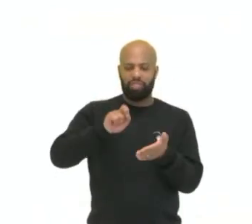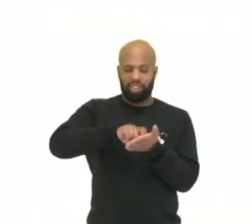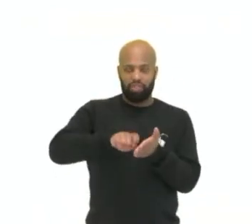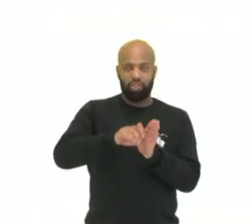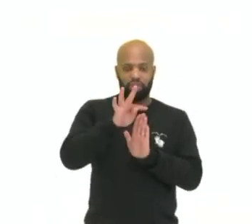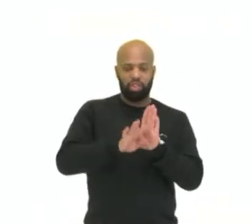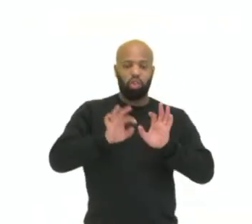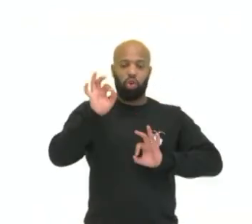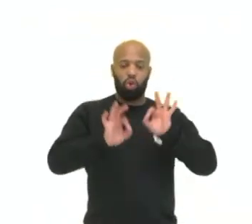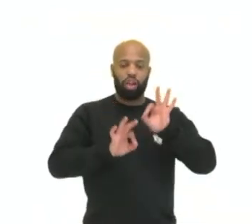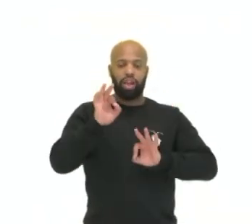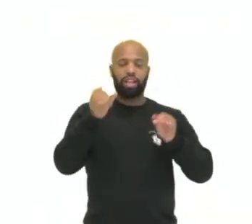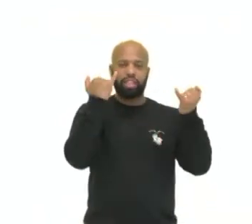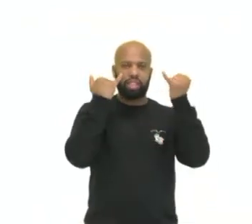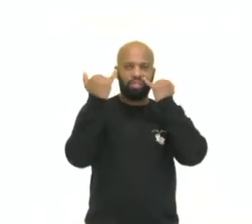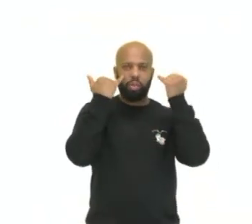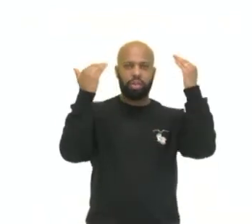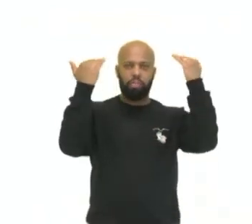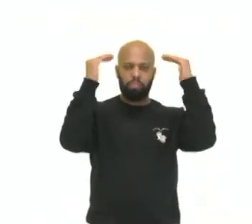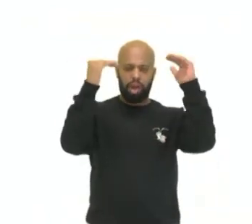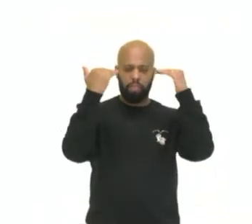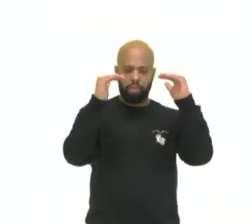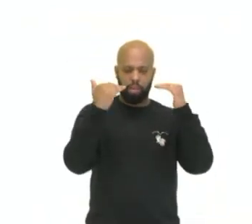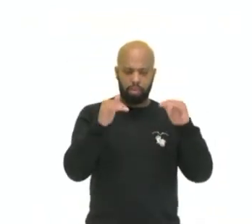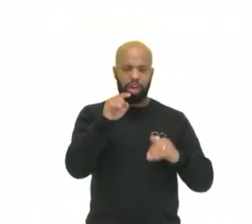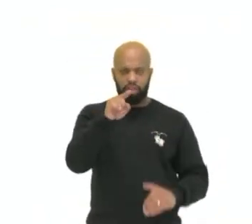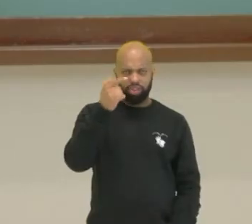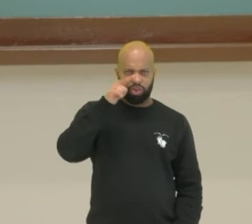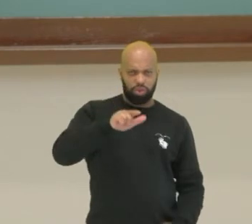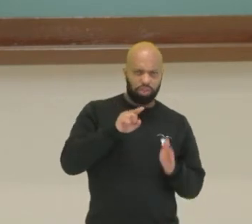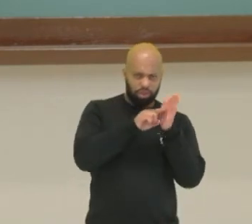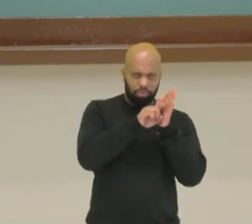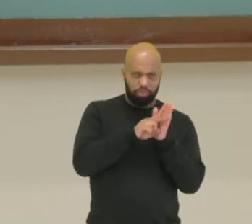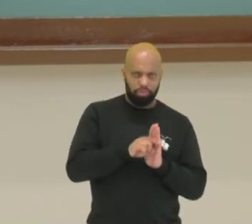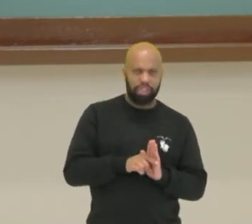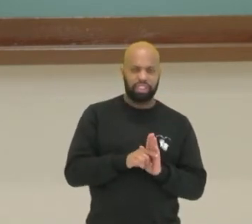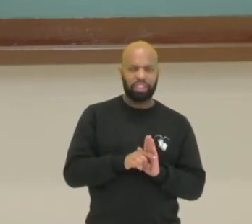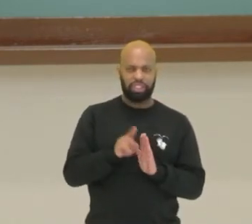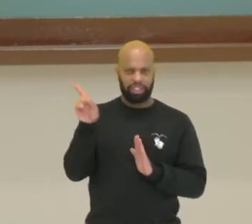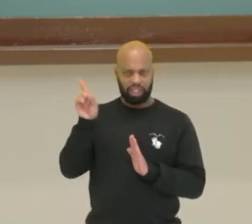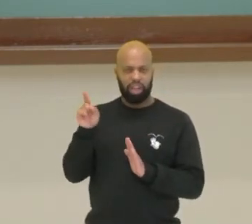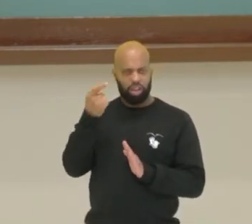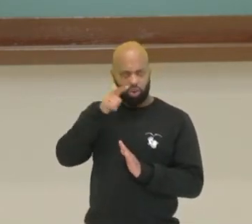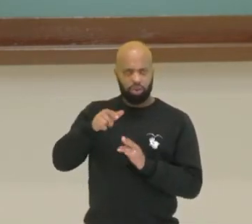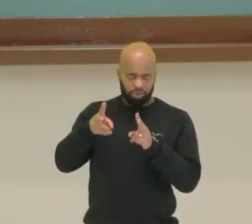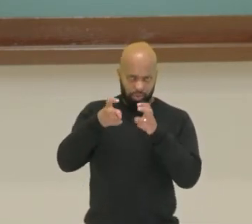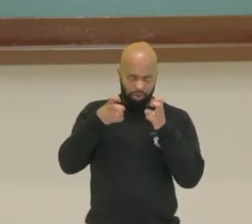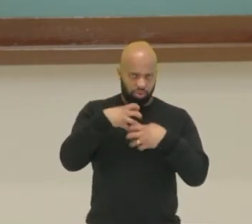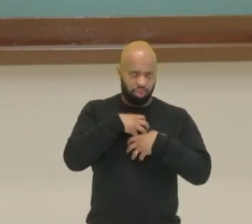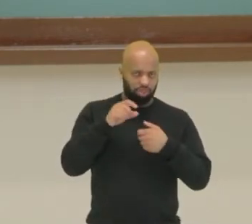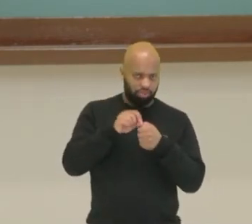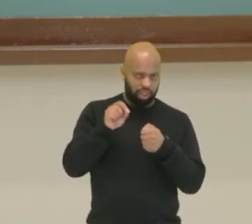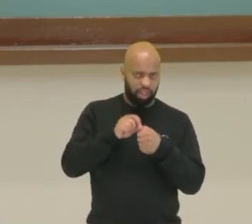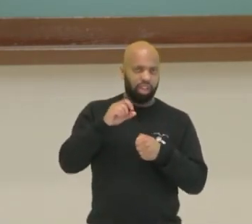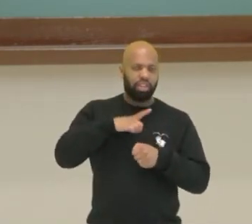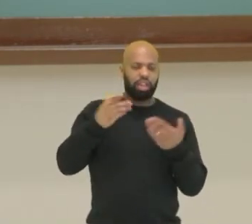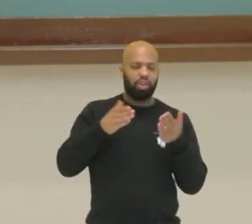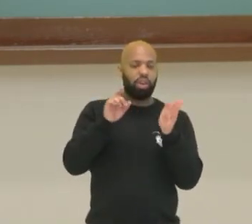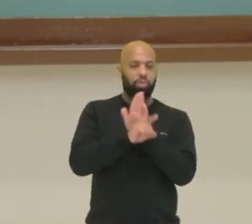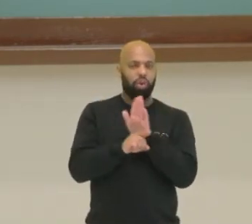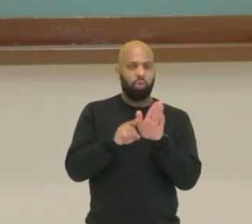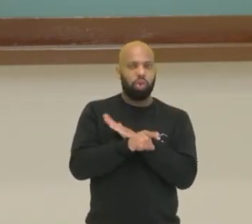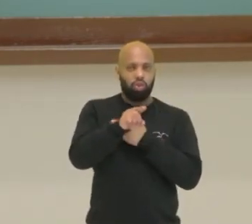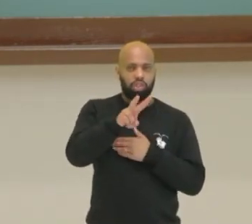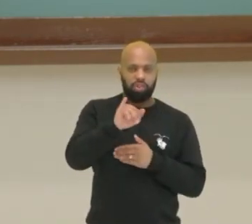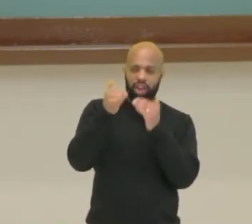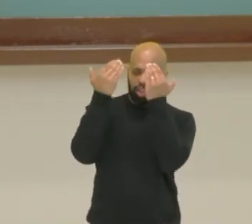organiza a ordem das informações na pesquisa? Vocês conseguiram perceber, será, de que maneira que ele faz isso? Então, mais uma perguntinha aí para a